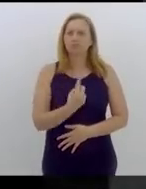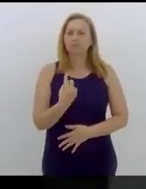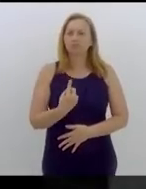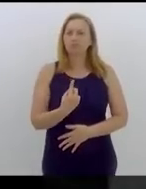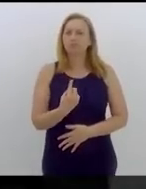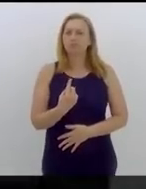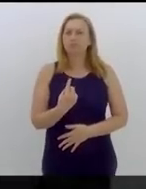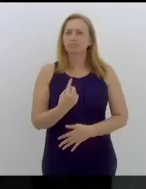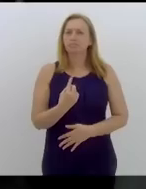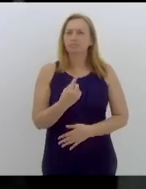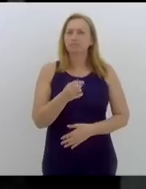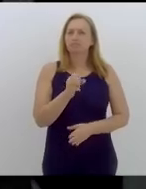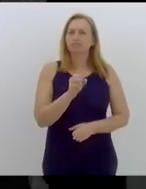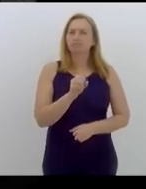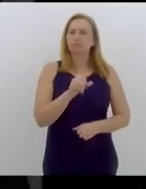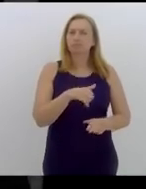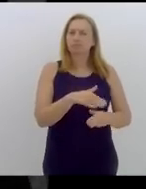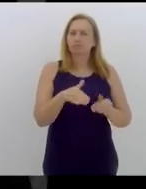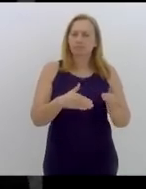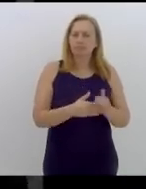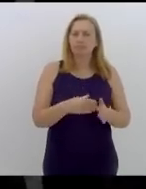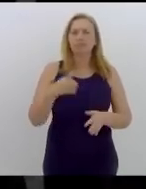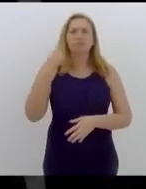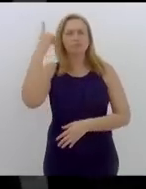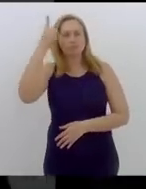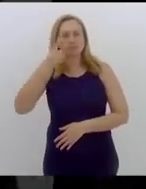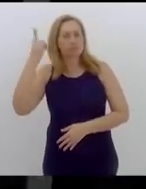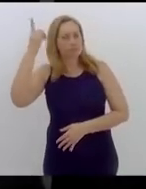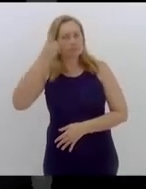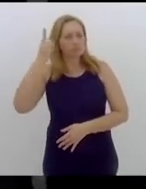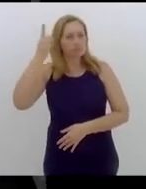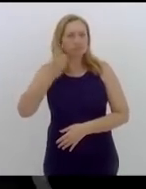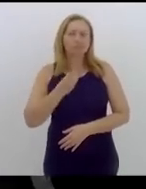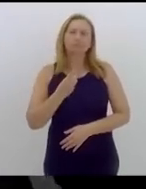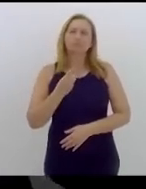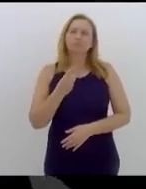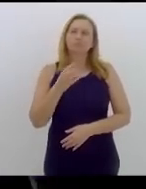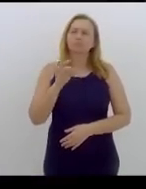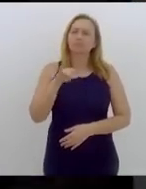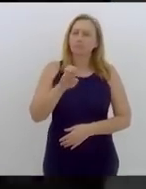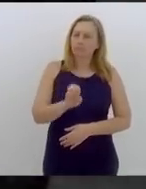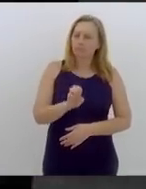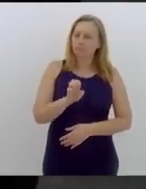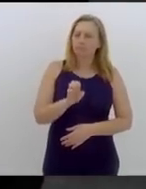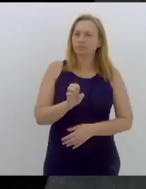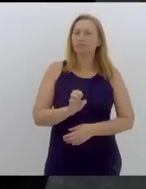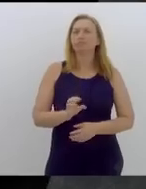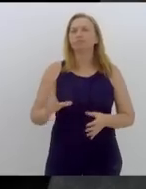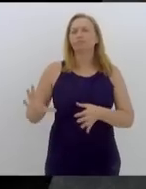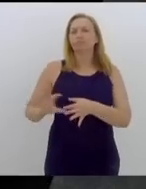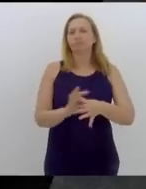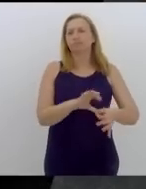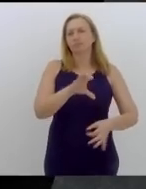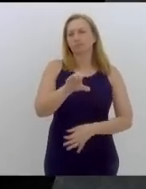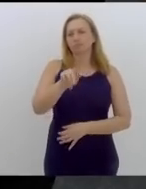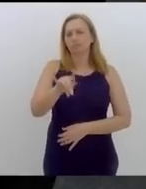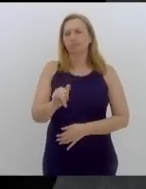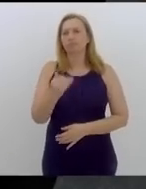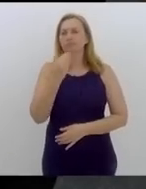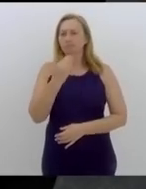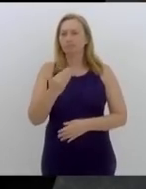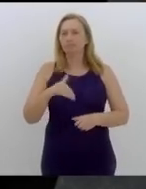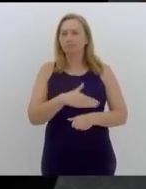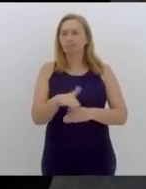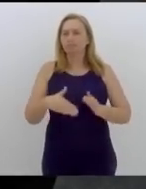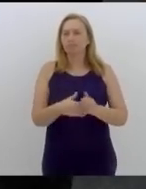em todos os gabinetes dos eleitos eleitos e de quem quiser interesse integrasse a CPI para rever todos os